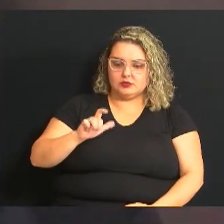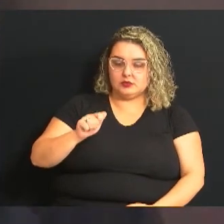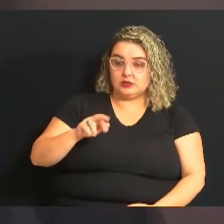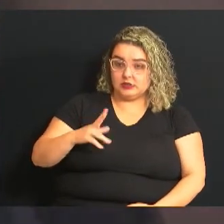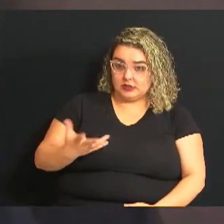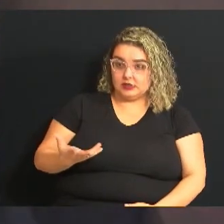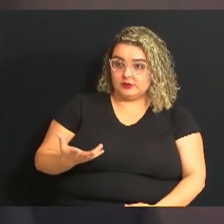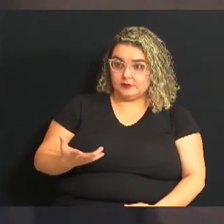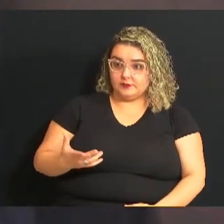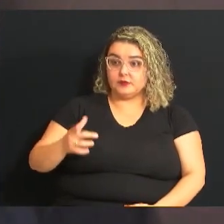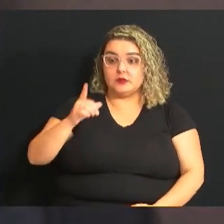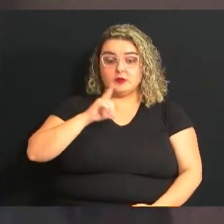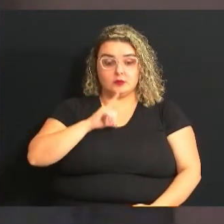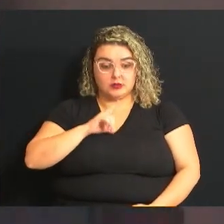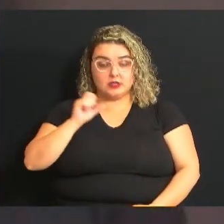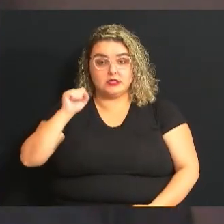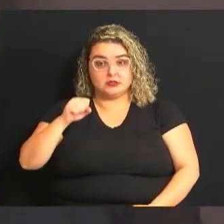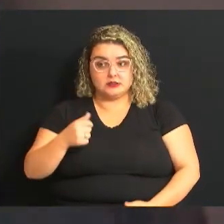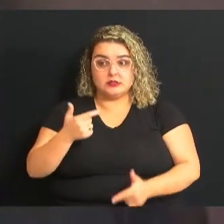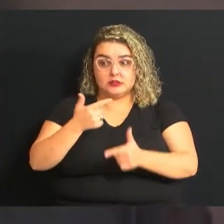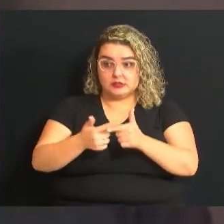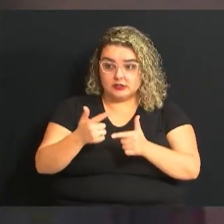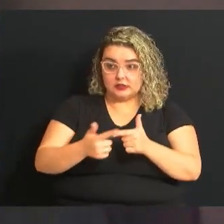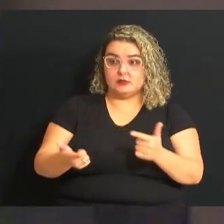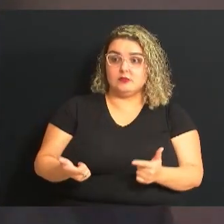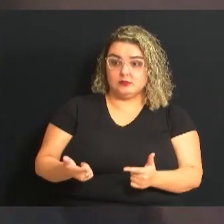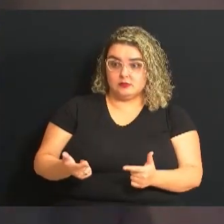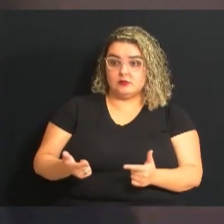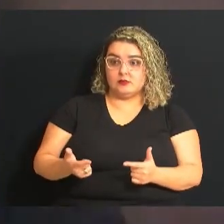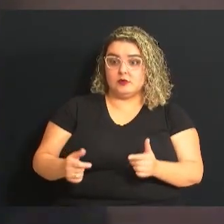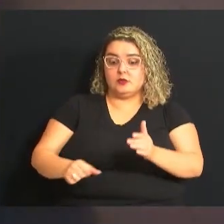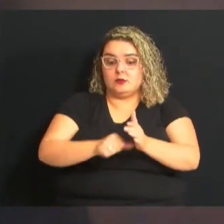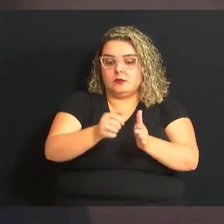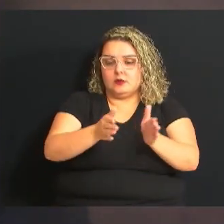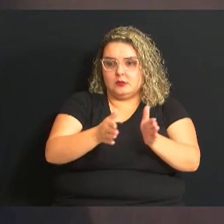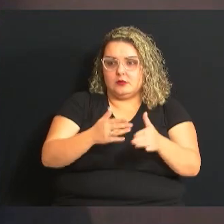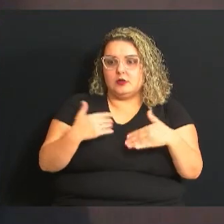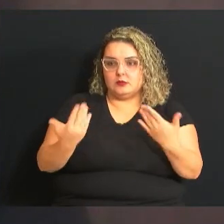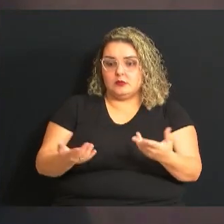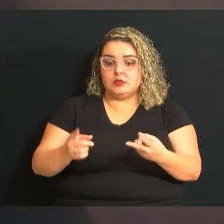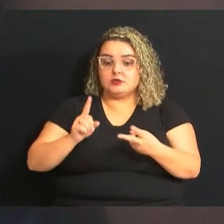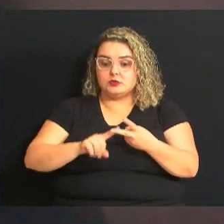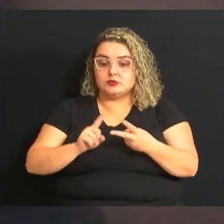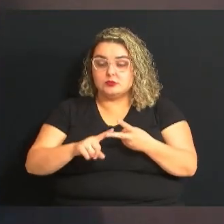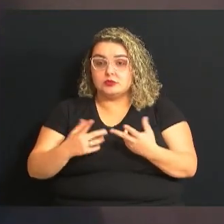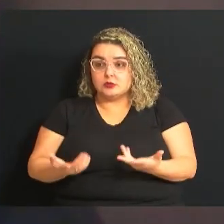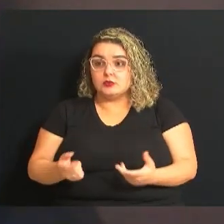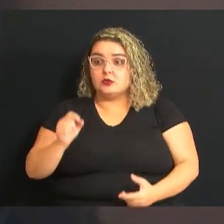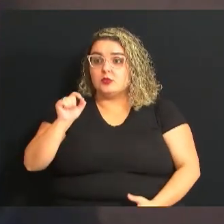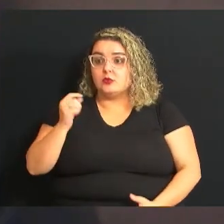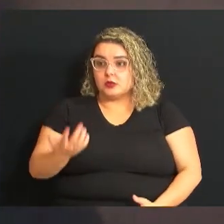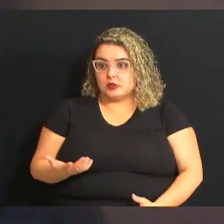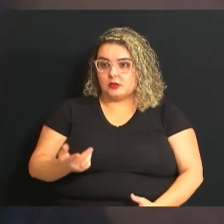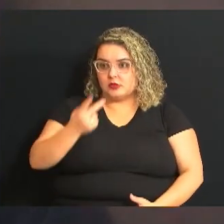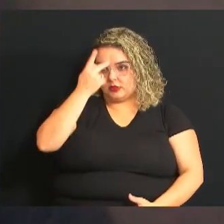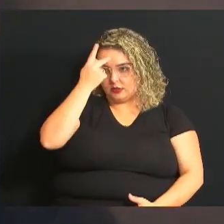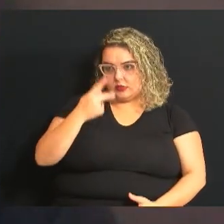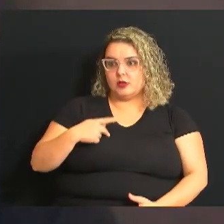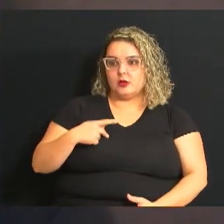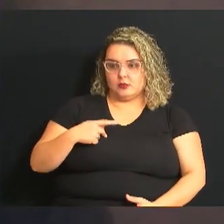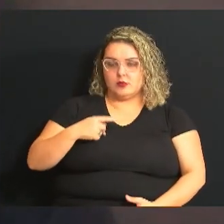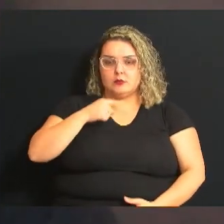Donetsk. E a diferença de poder parecia grande. Agora, 8 meses depois, em que estágio nós